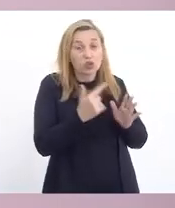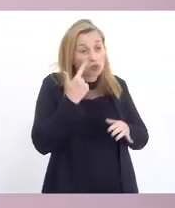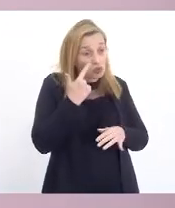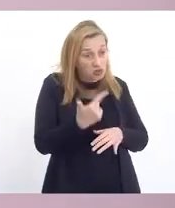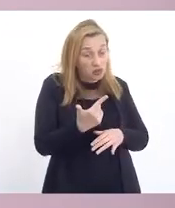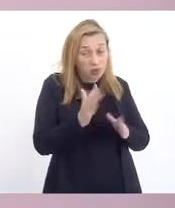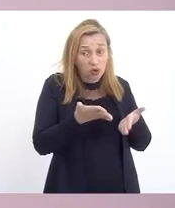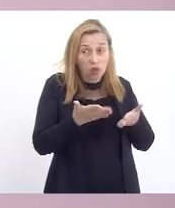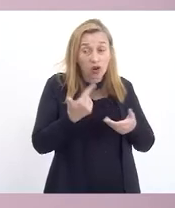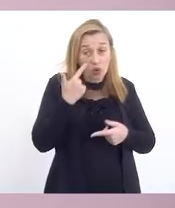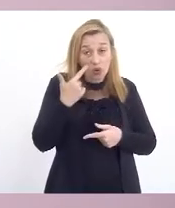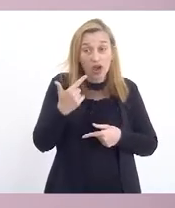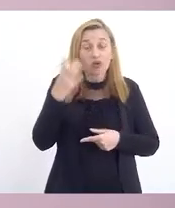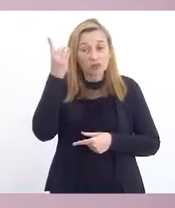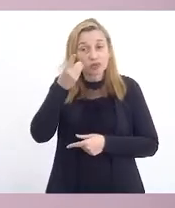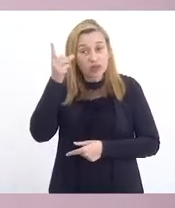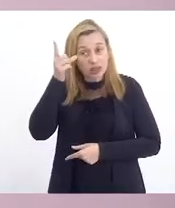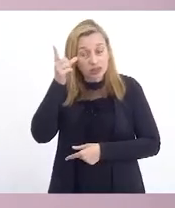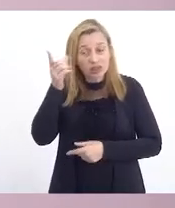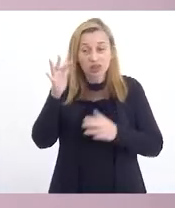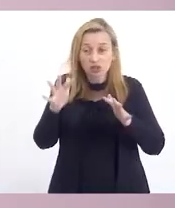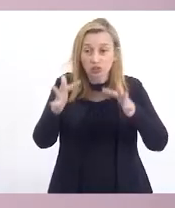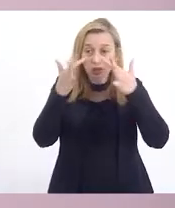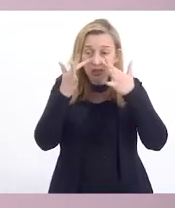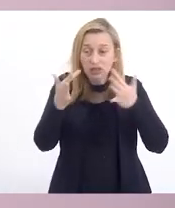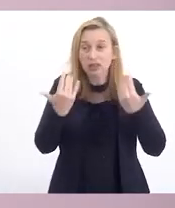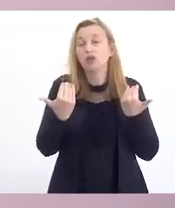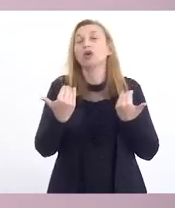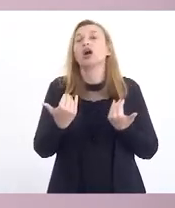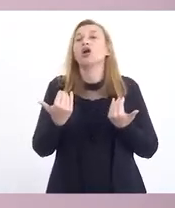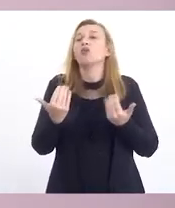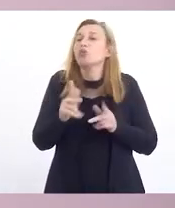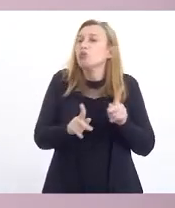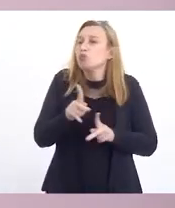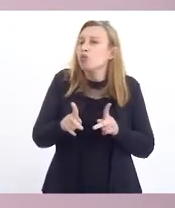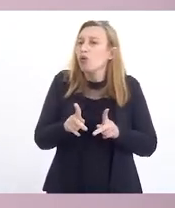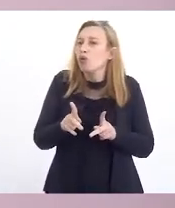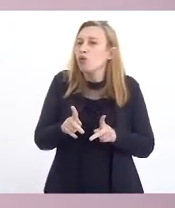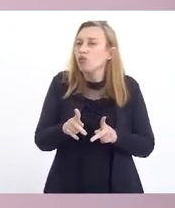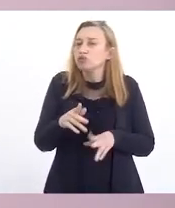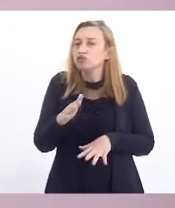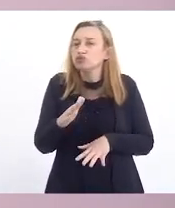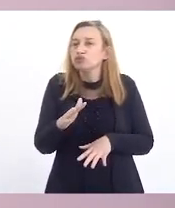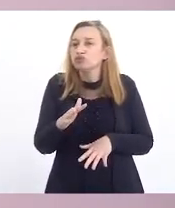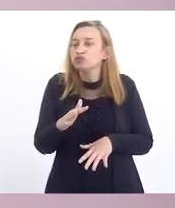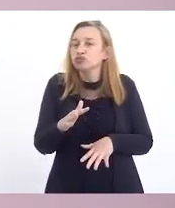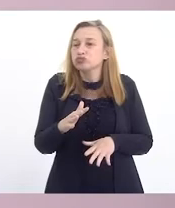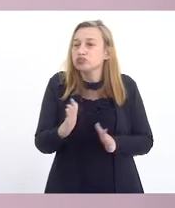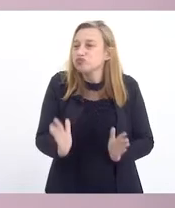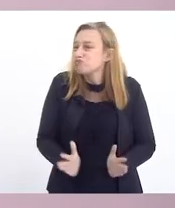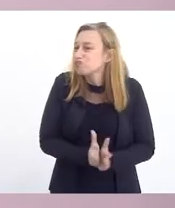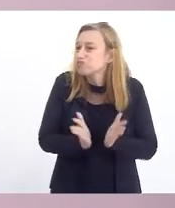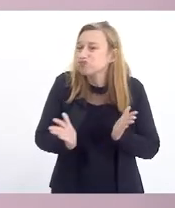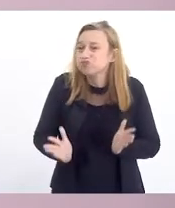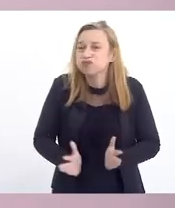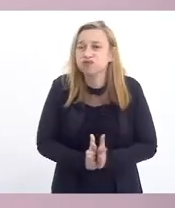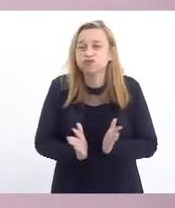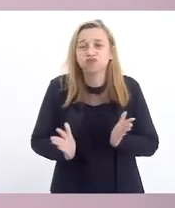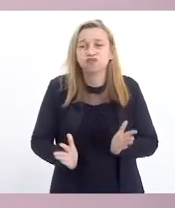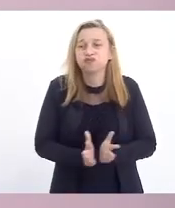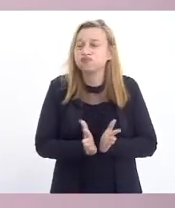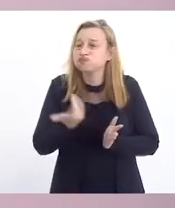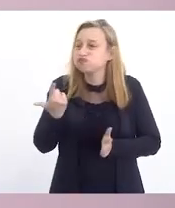olhar aqui, deputada Lucinha, a gente tenta chamar a atenção para uma população invisibilizada, que são aqueles que